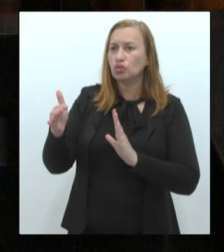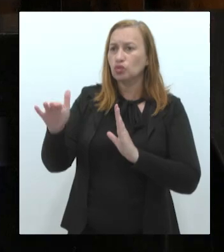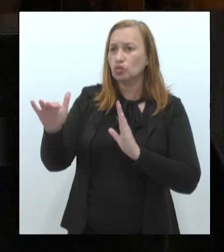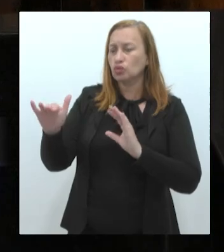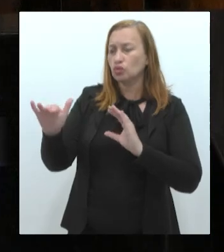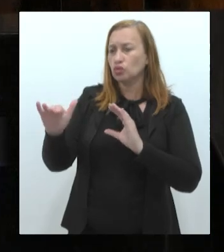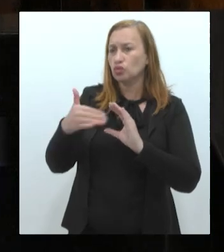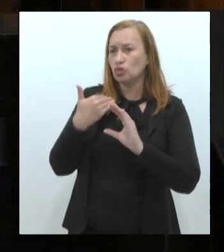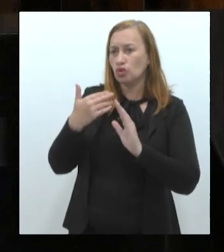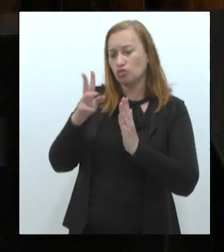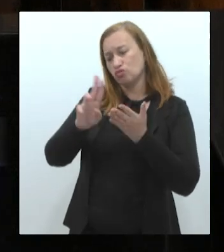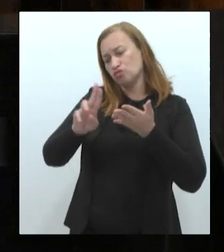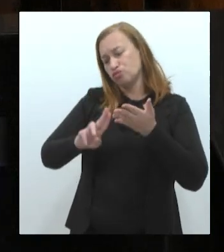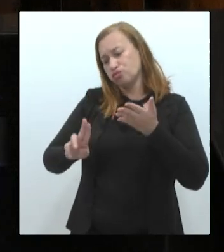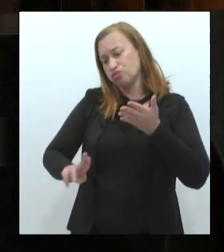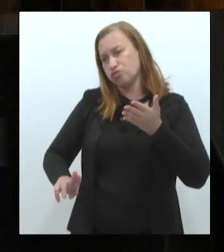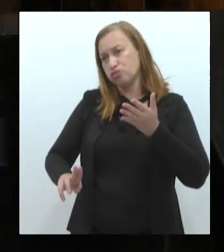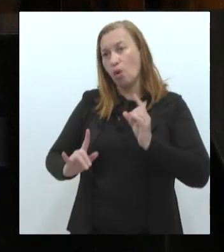prédios públicos